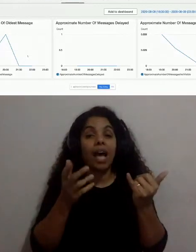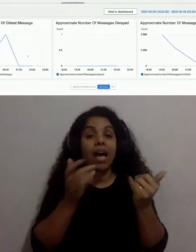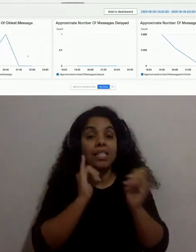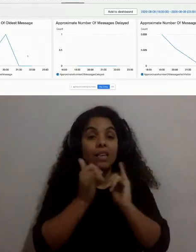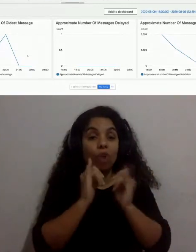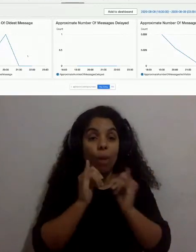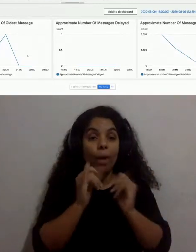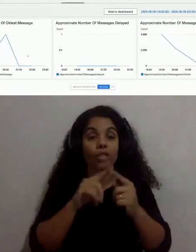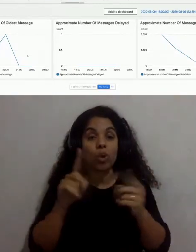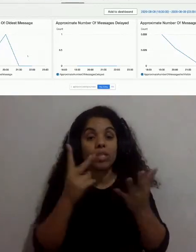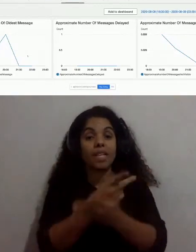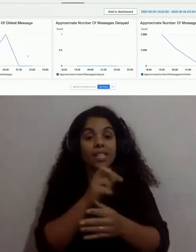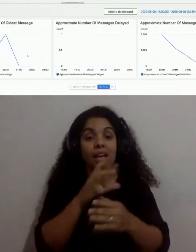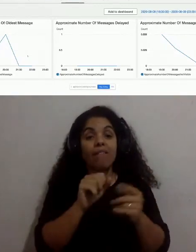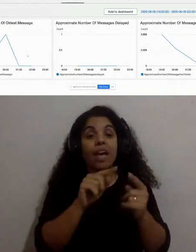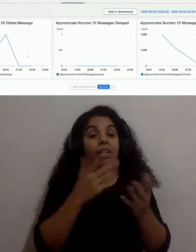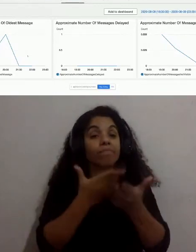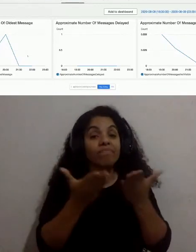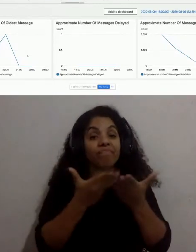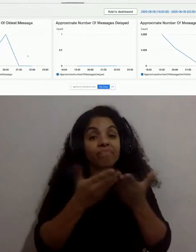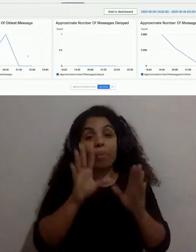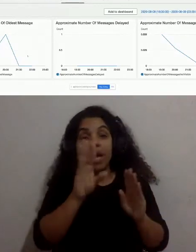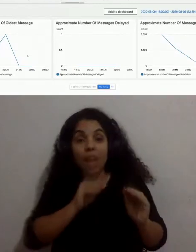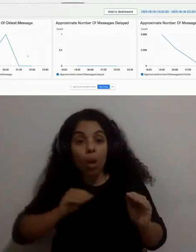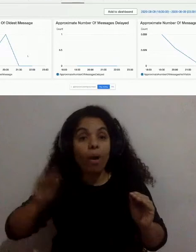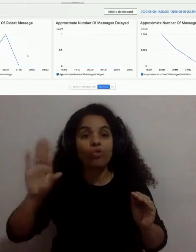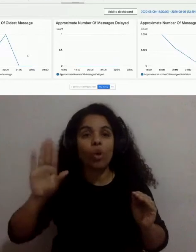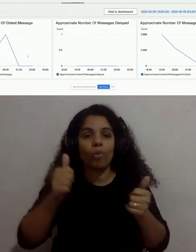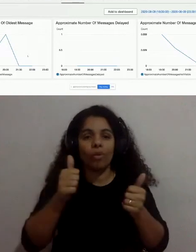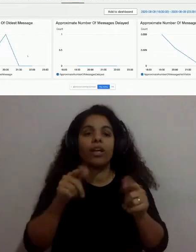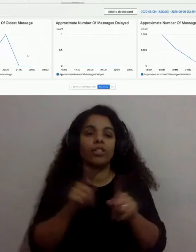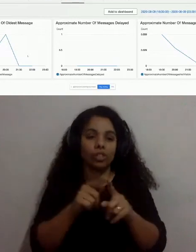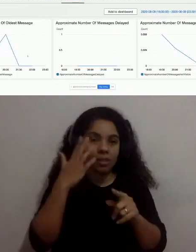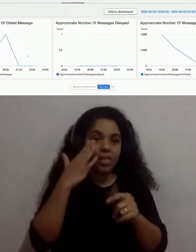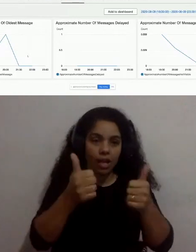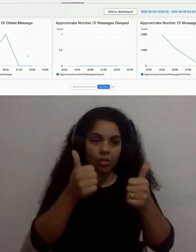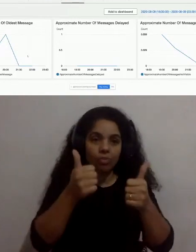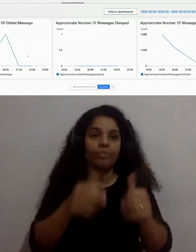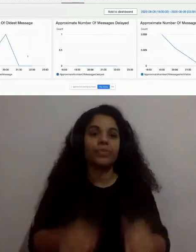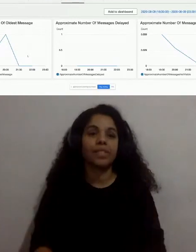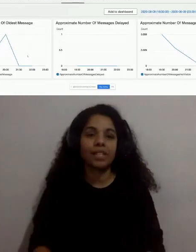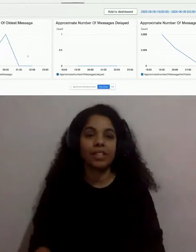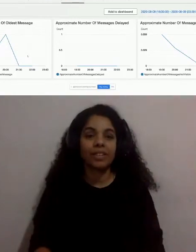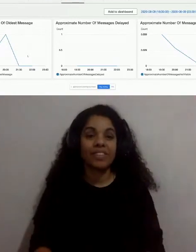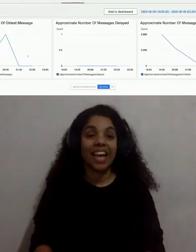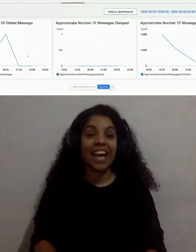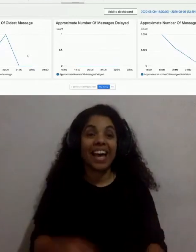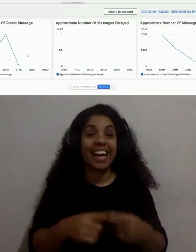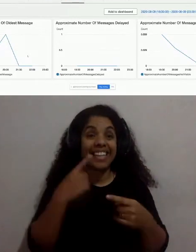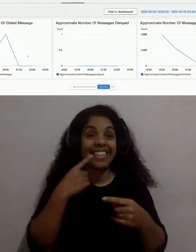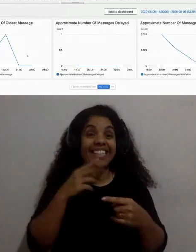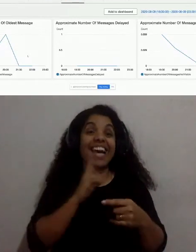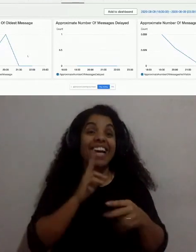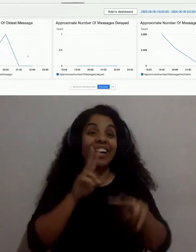elas não passaram para frente. Certo? A Raquel deu uma travada aí, eu achei que fosse eu.